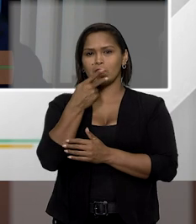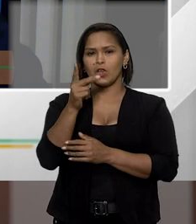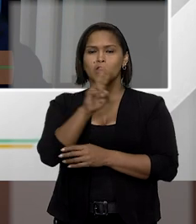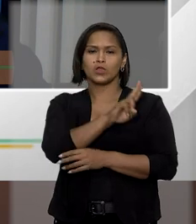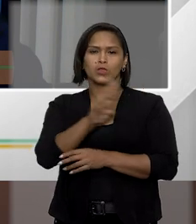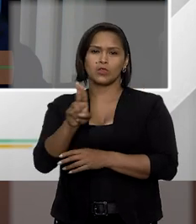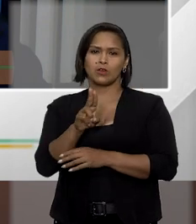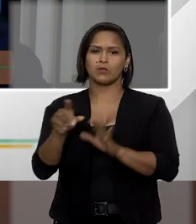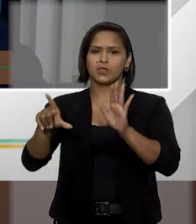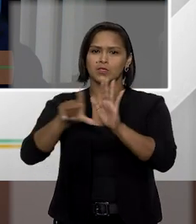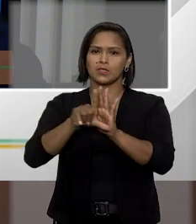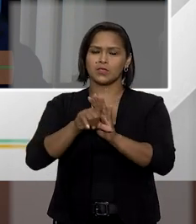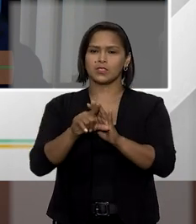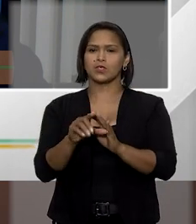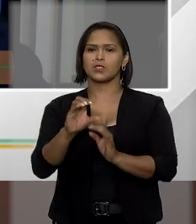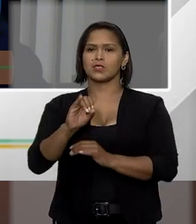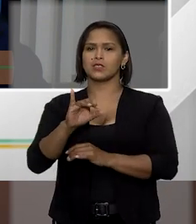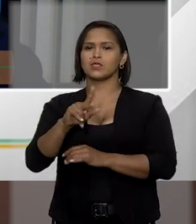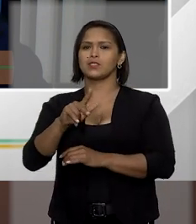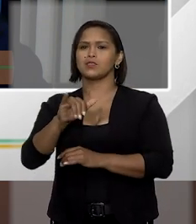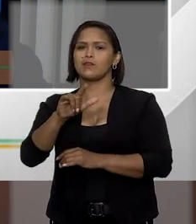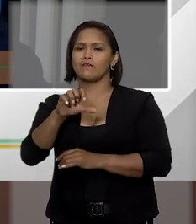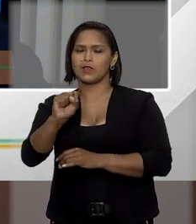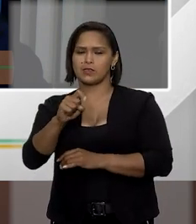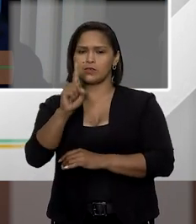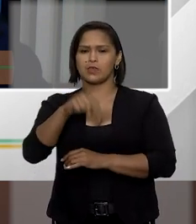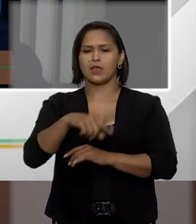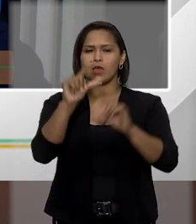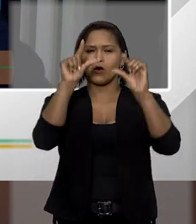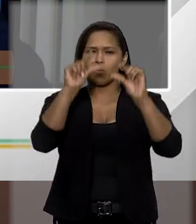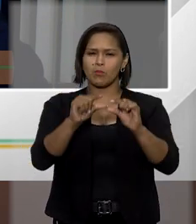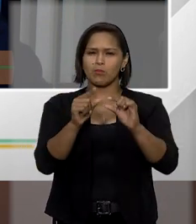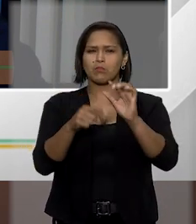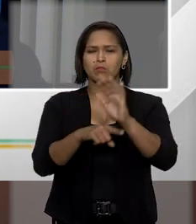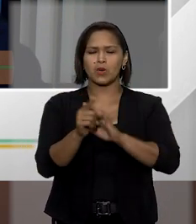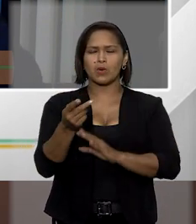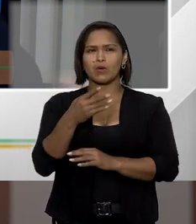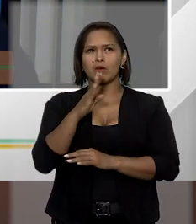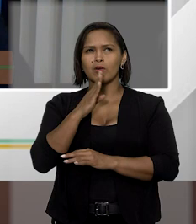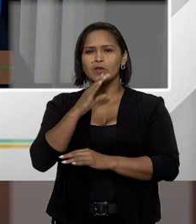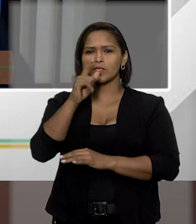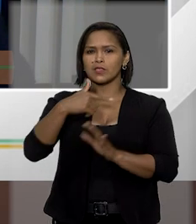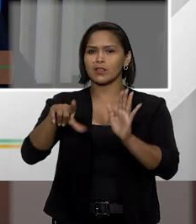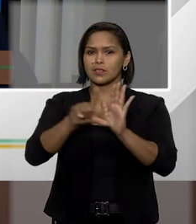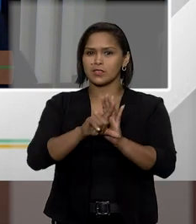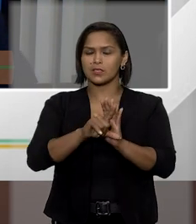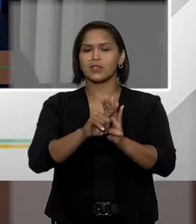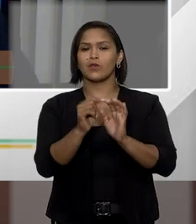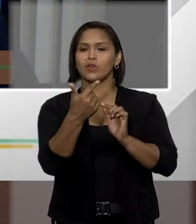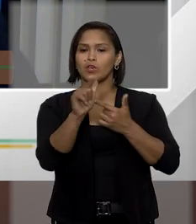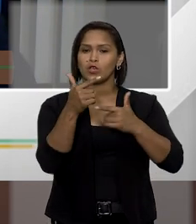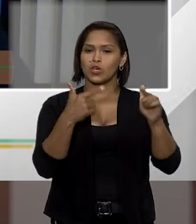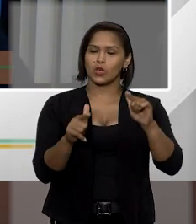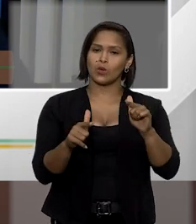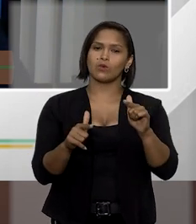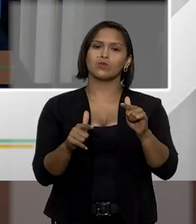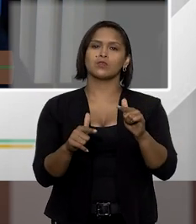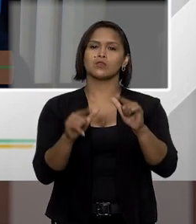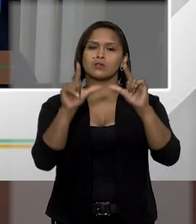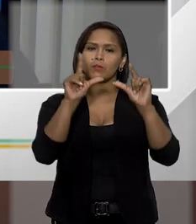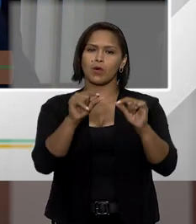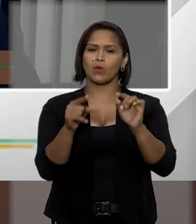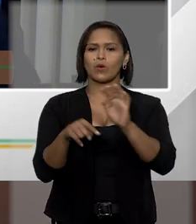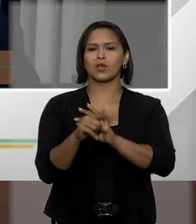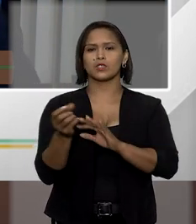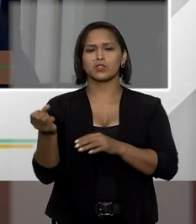serem denominadas de sanções cíveis, são sanções um pouco conhecidas da nossa legislação e outras tantas e outras